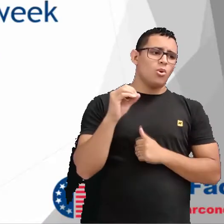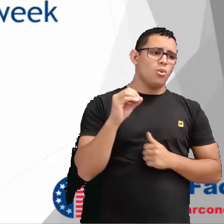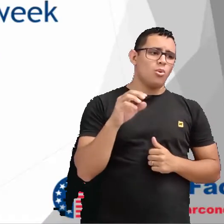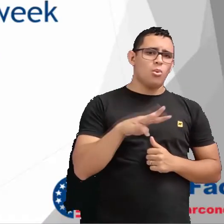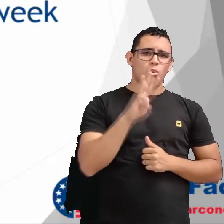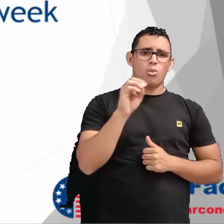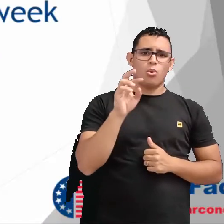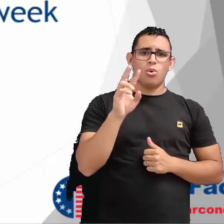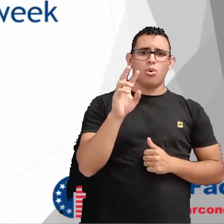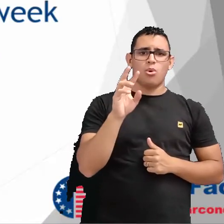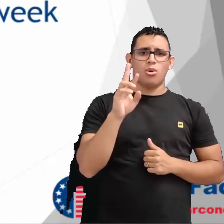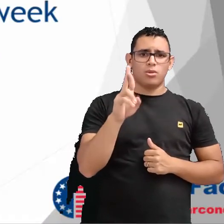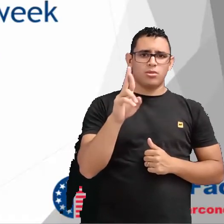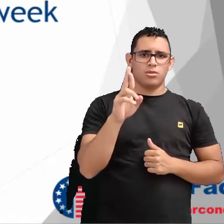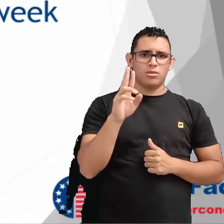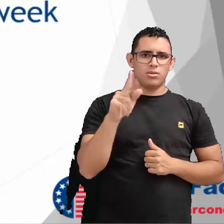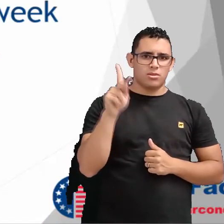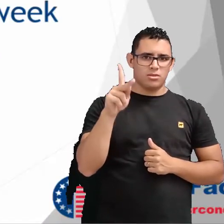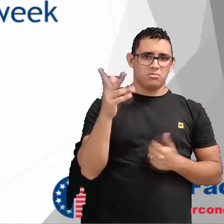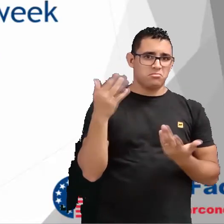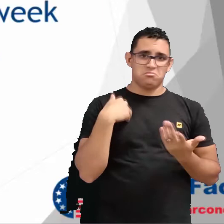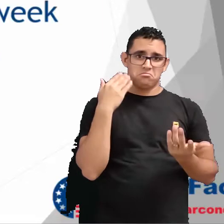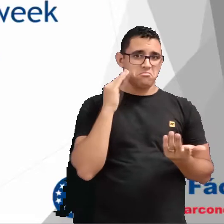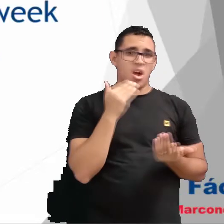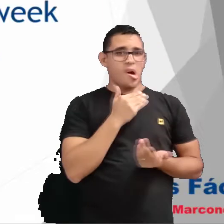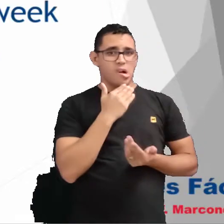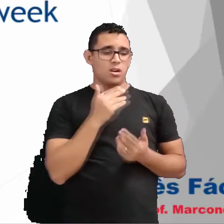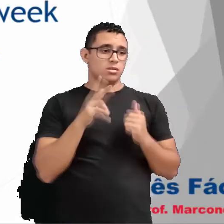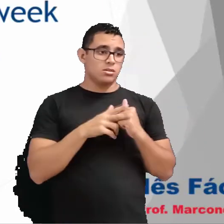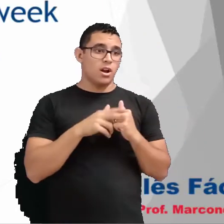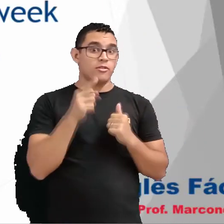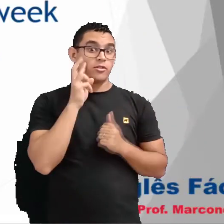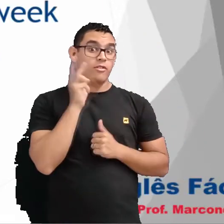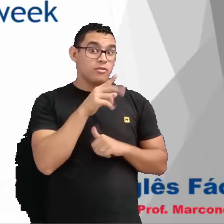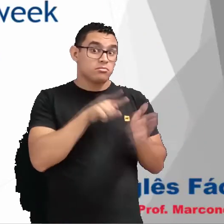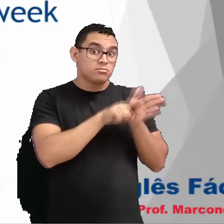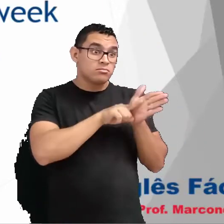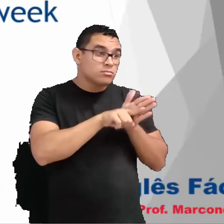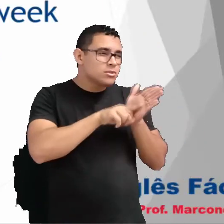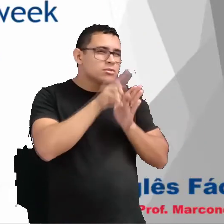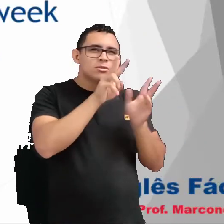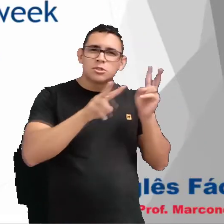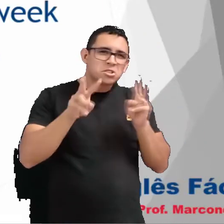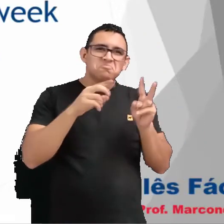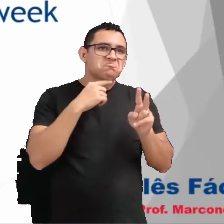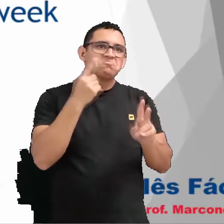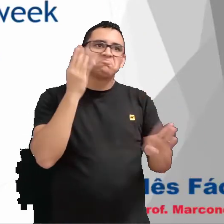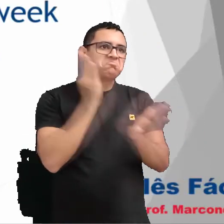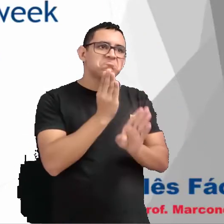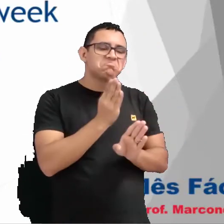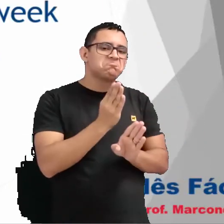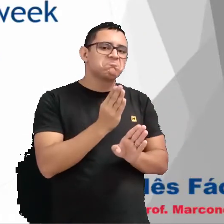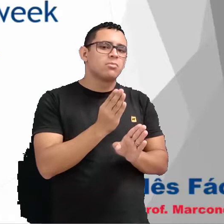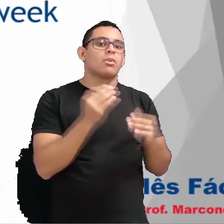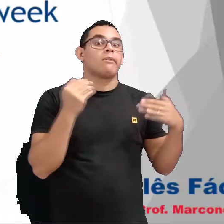é regular ou irregular. Vocês vão lá na lista, na letra W, né? W, work, vão olhar na lista, não vão encontrar o